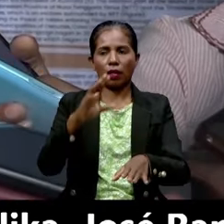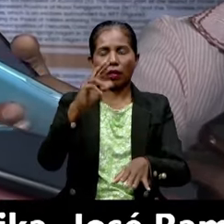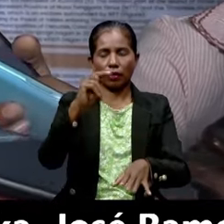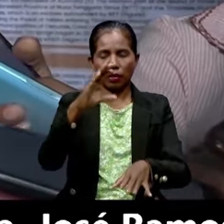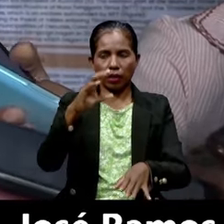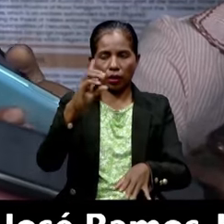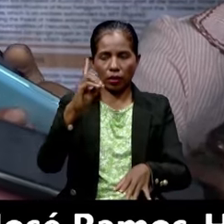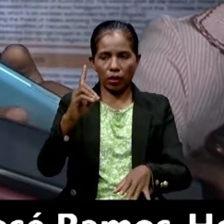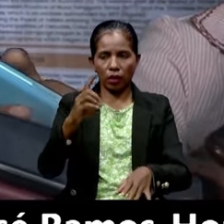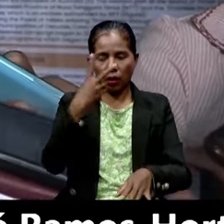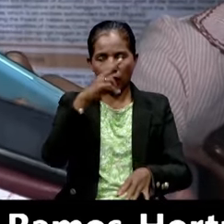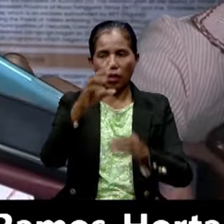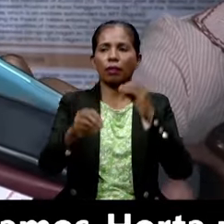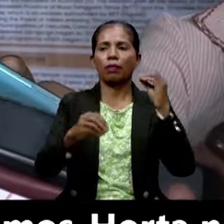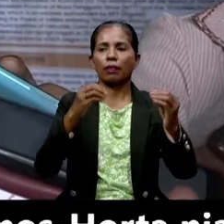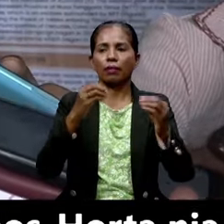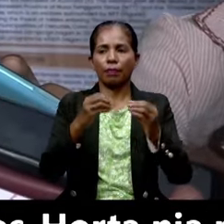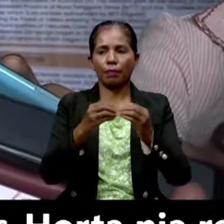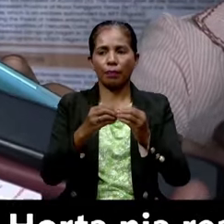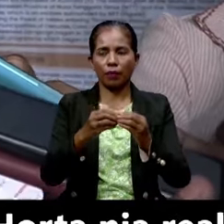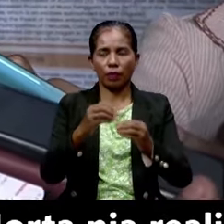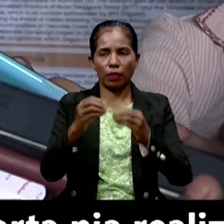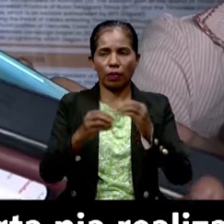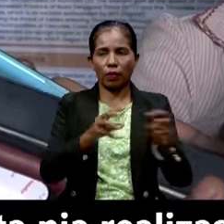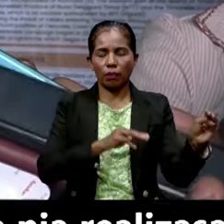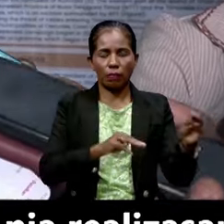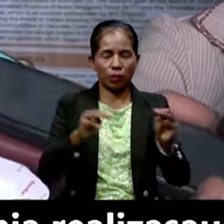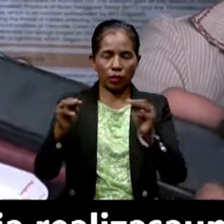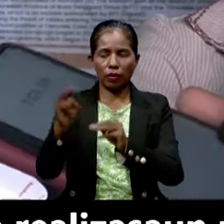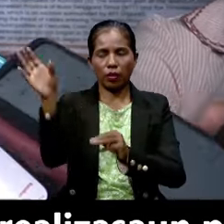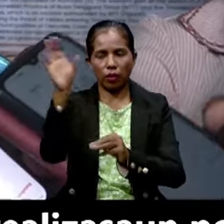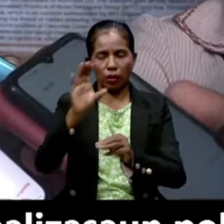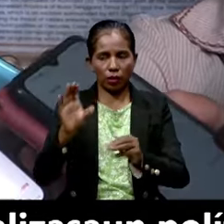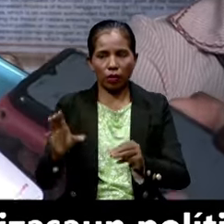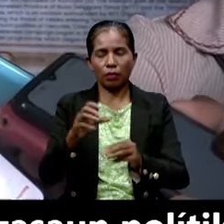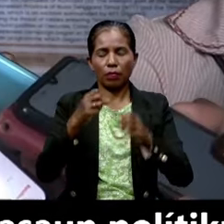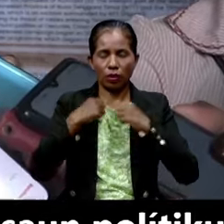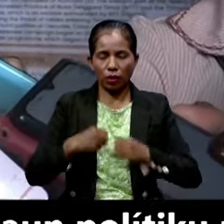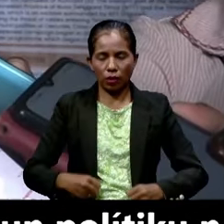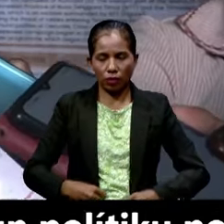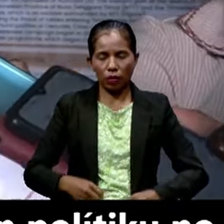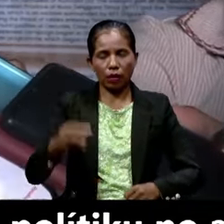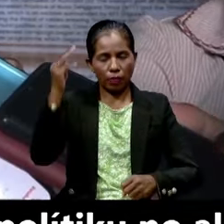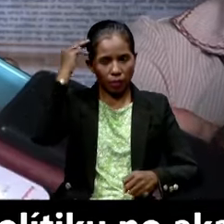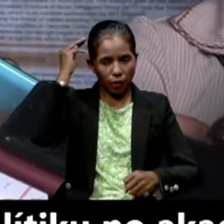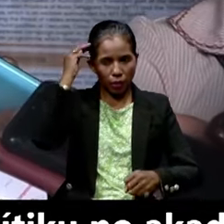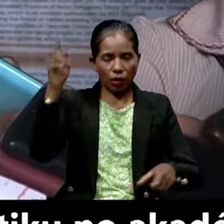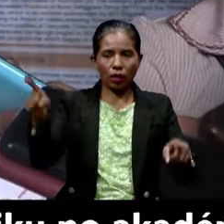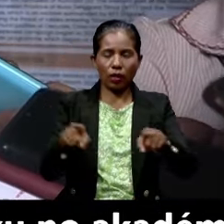mostrare conaba isso conaba mudanças climáticas e no mostra saúde mental. E da nema